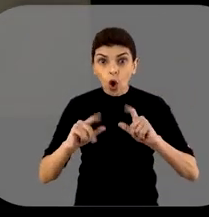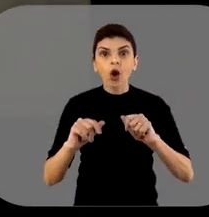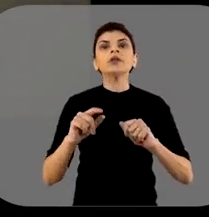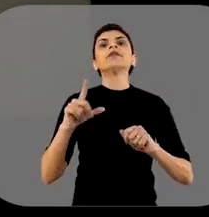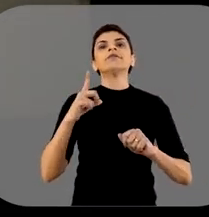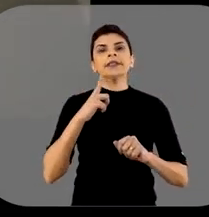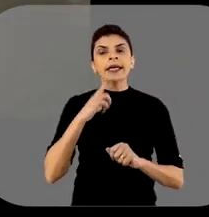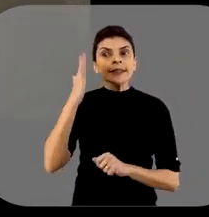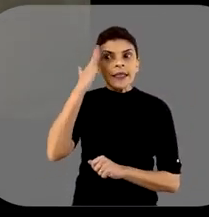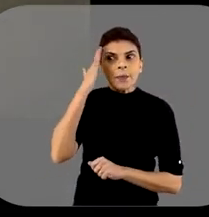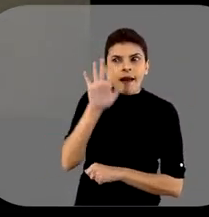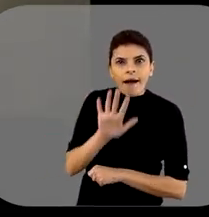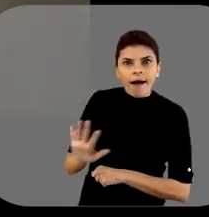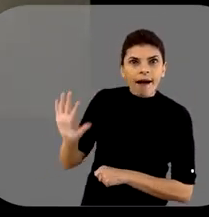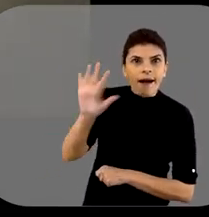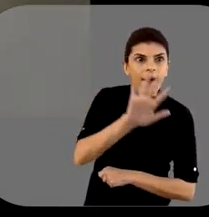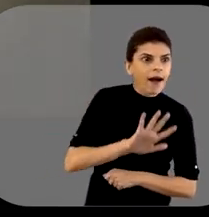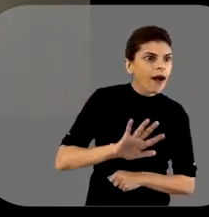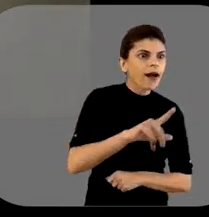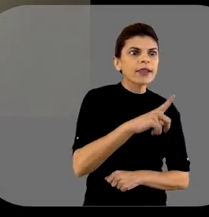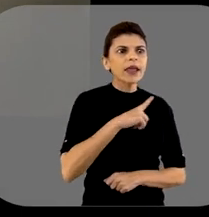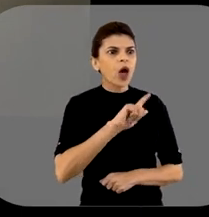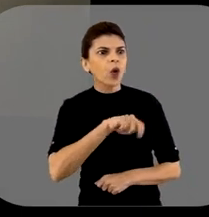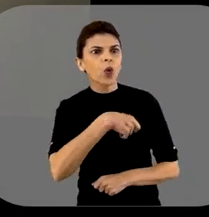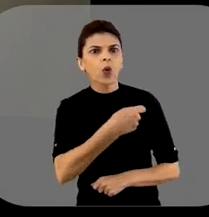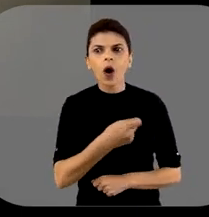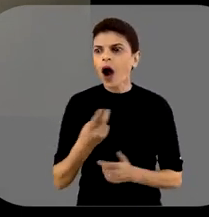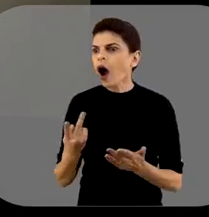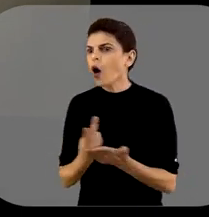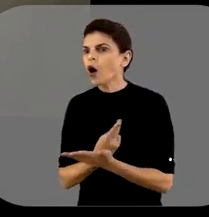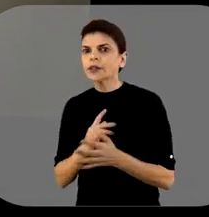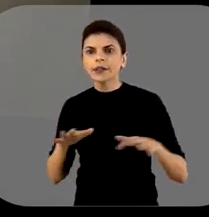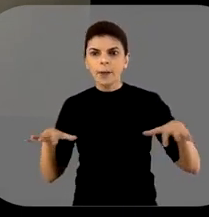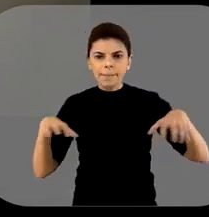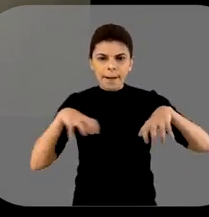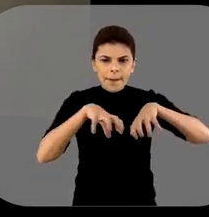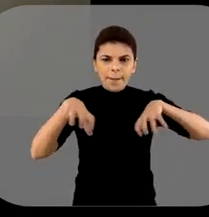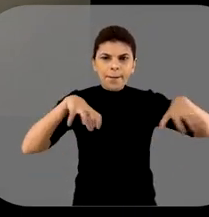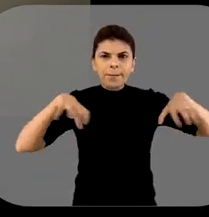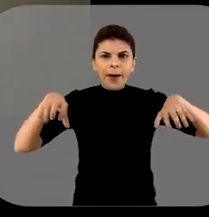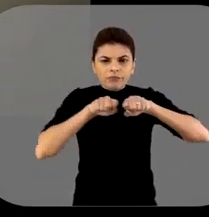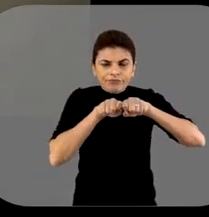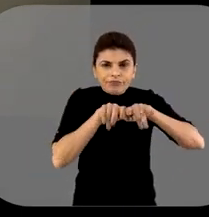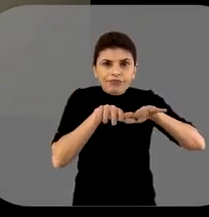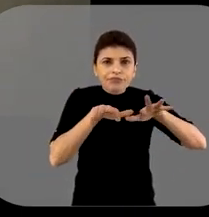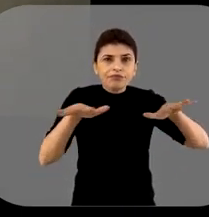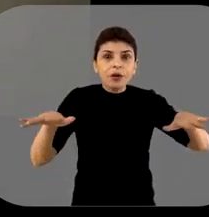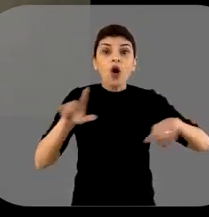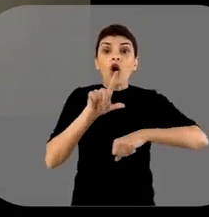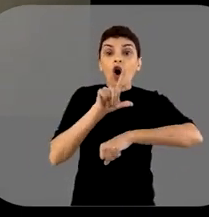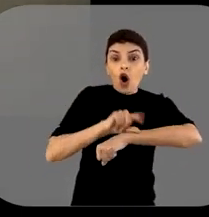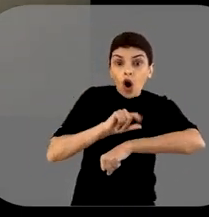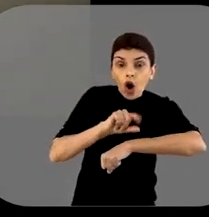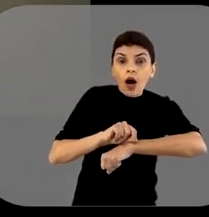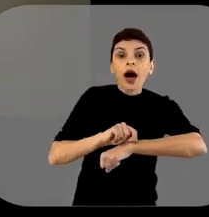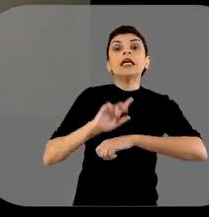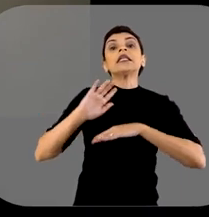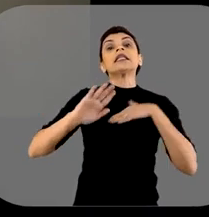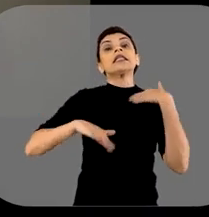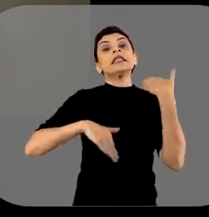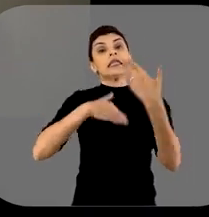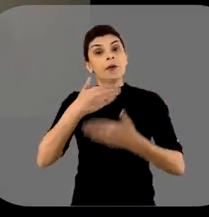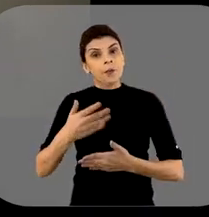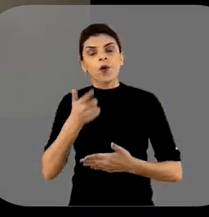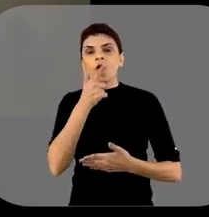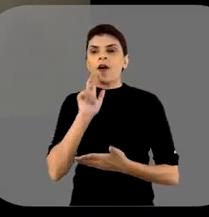conhecimento de todas as espécies que estavam ocorrendo em todas as aldeias. O horário e tudo mais. Aí depois você